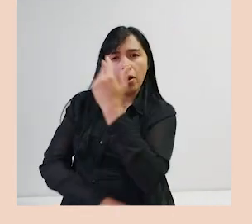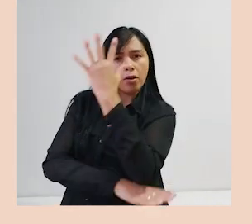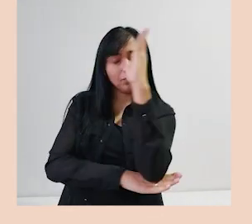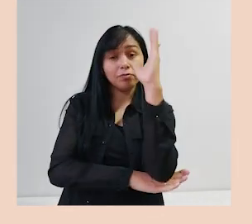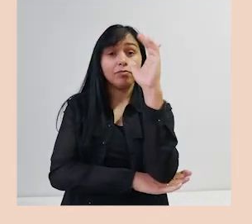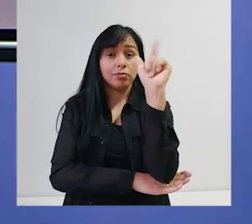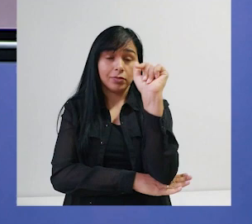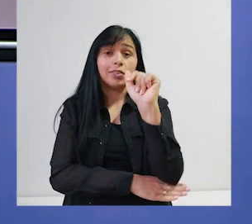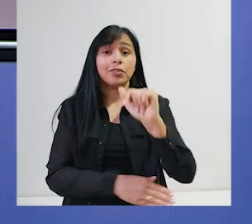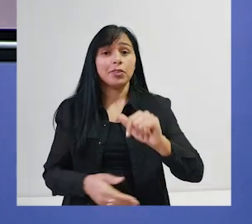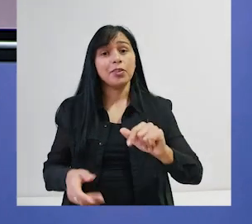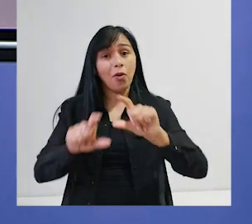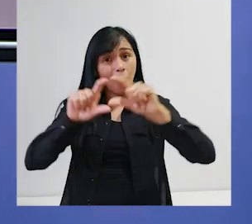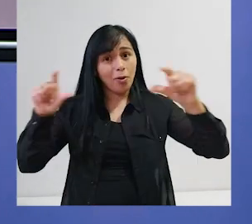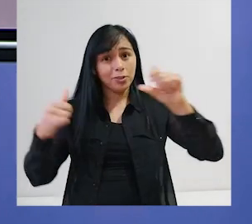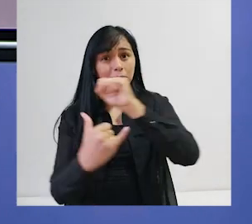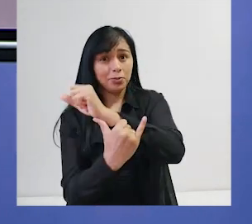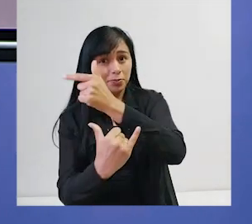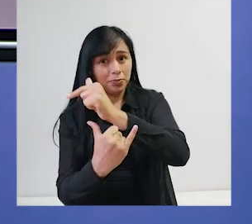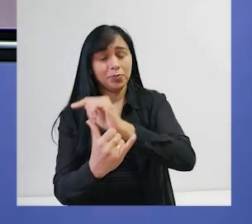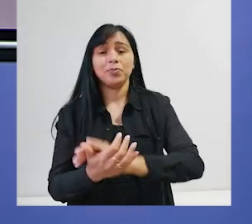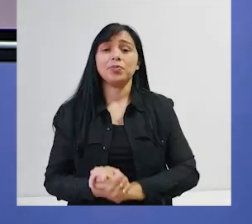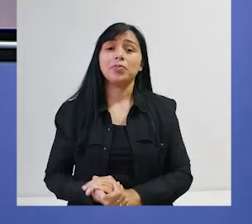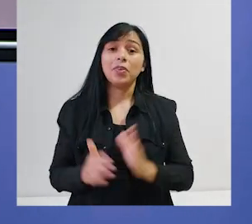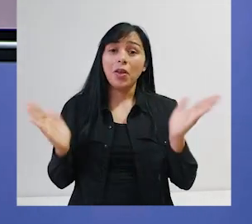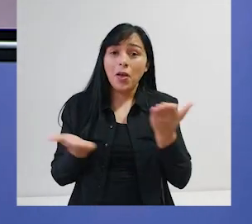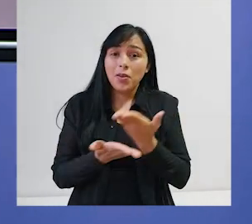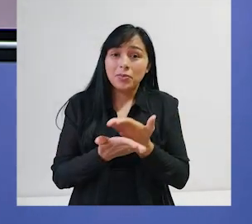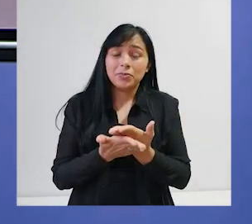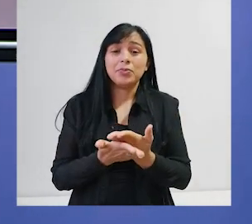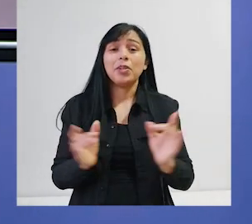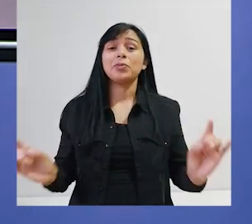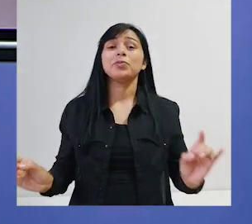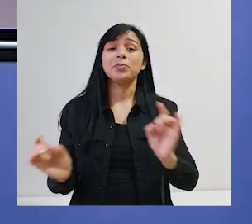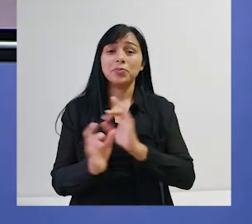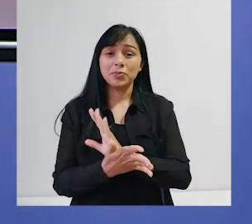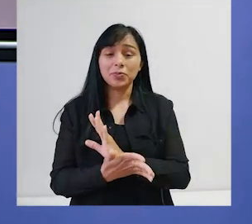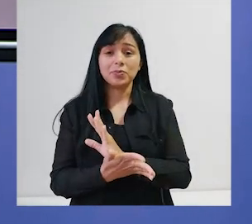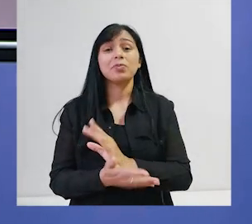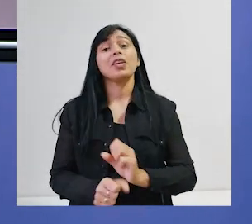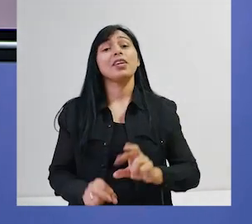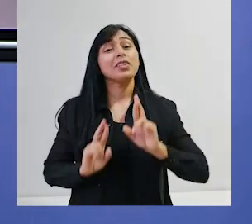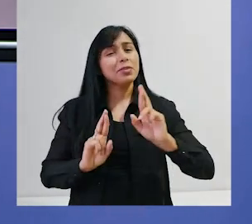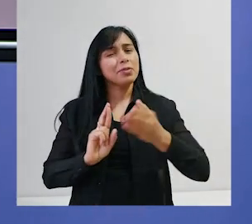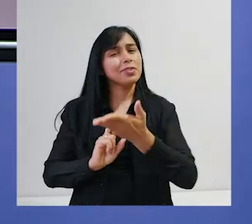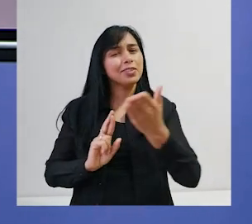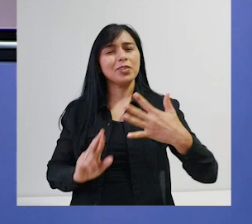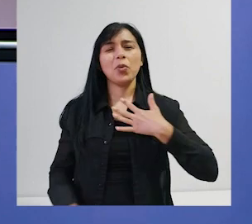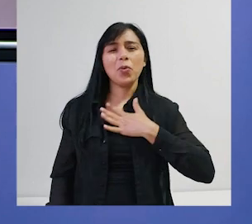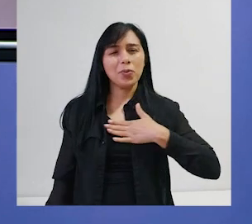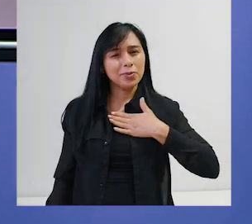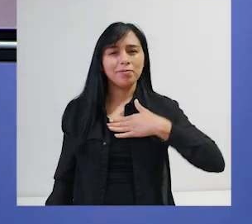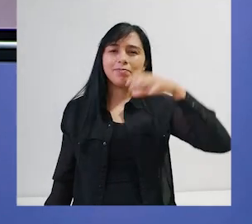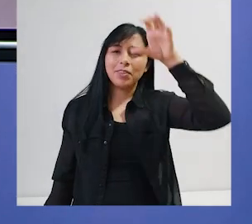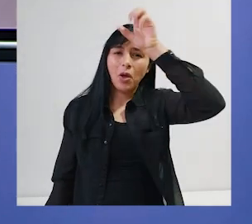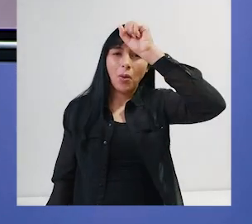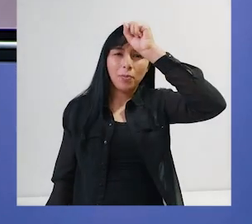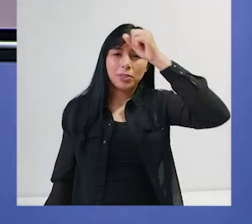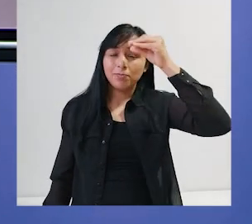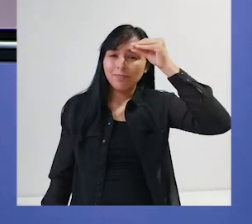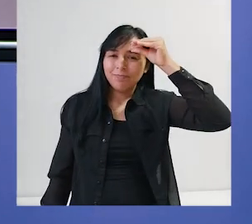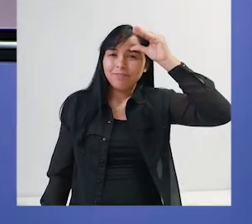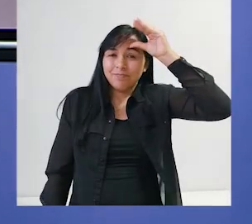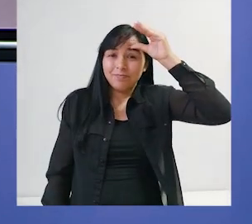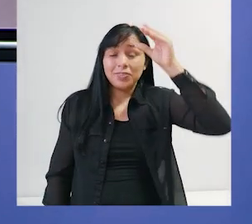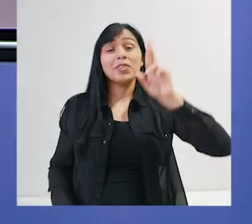oração sem sujeito nossa aula de hoje chegou ao fim eu espero que vocês tenham gostado que tem um aprendido bastante e